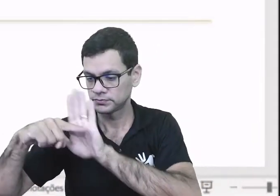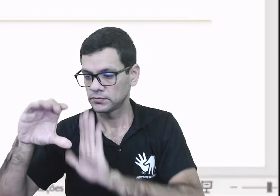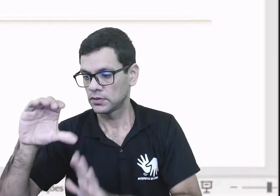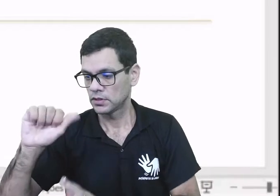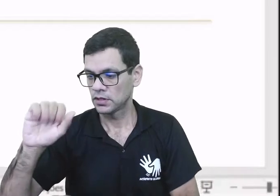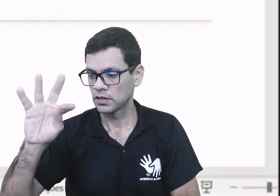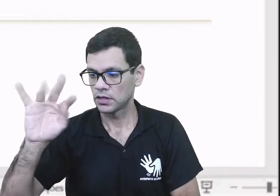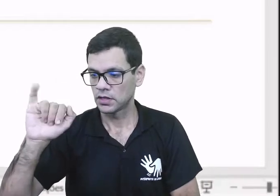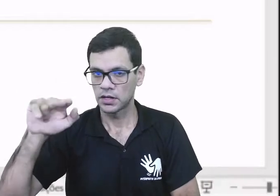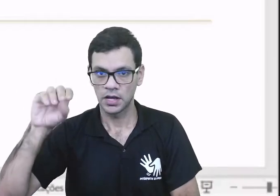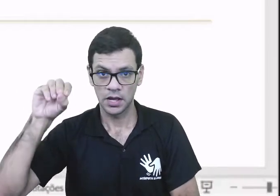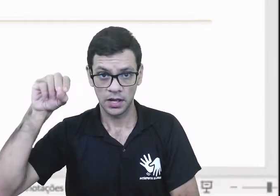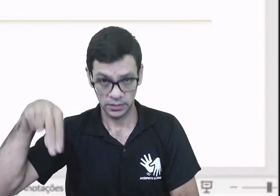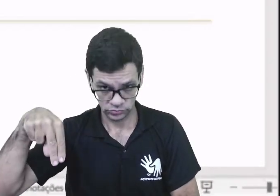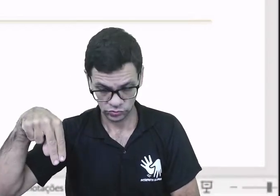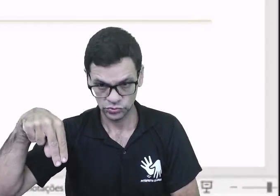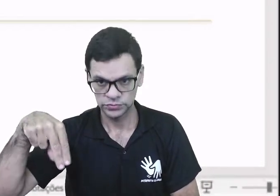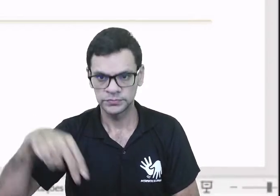vai ter NaCl.